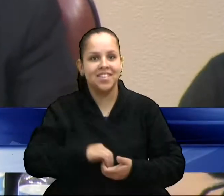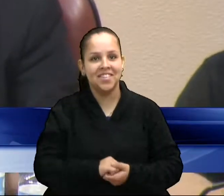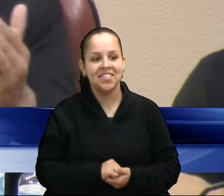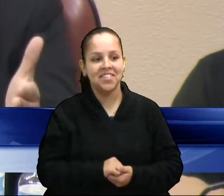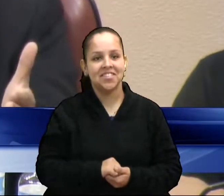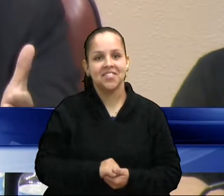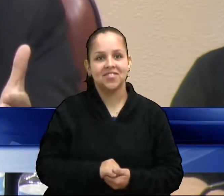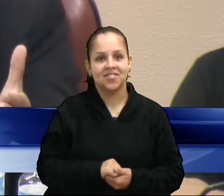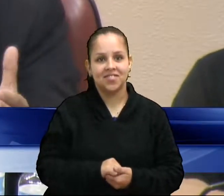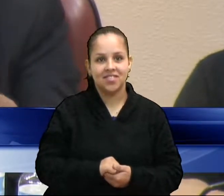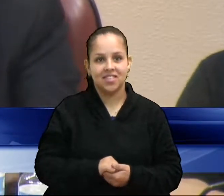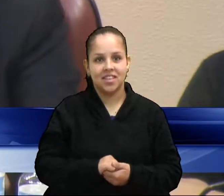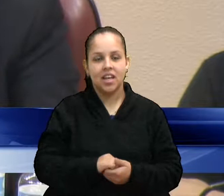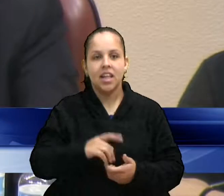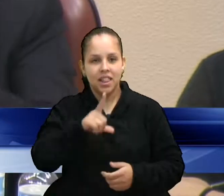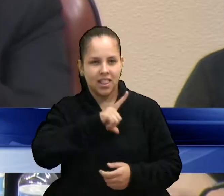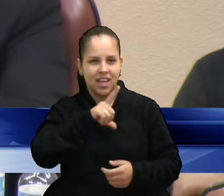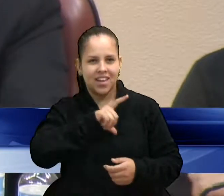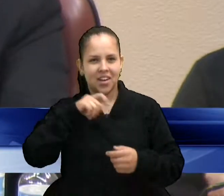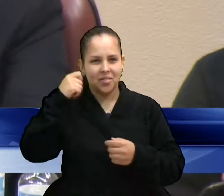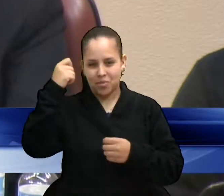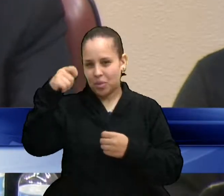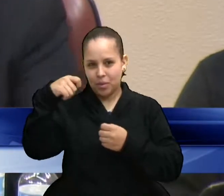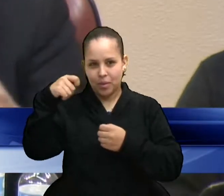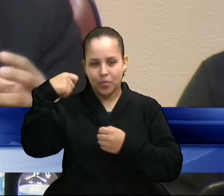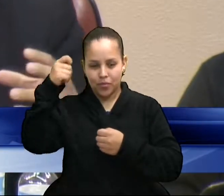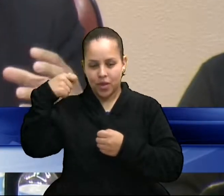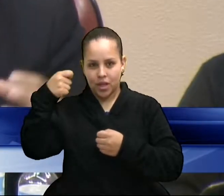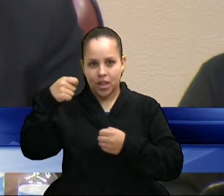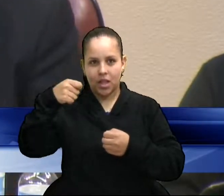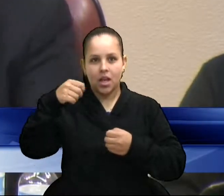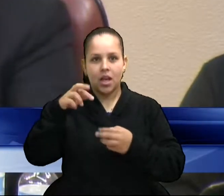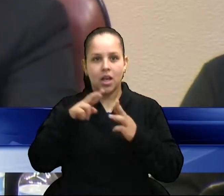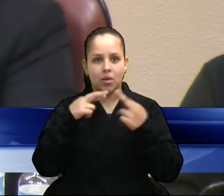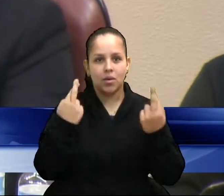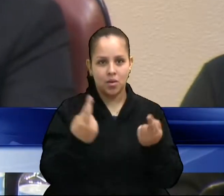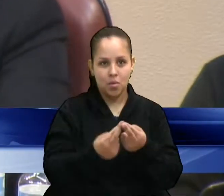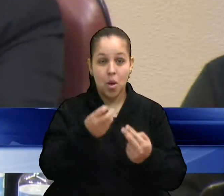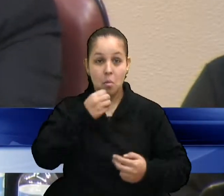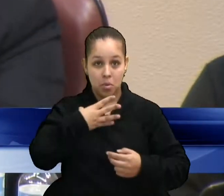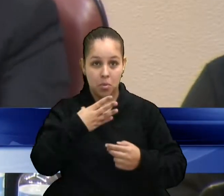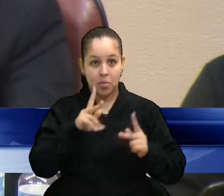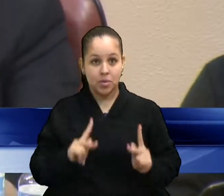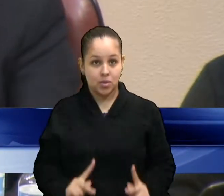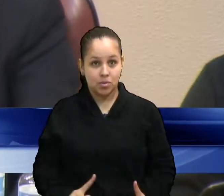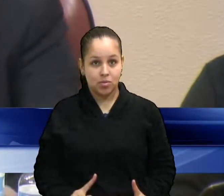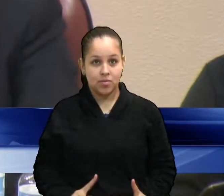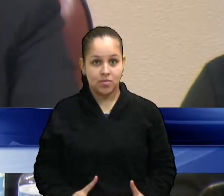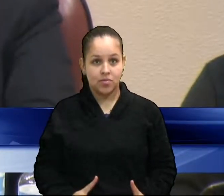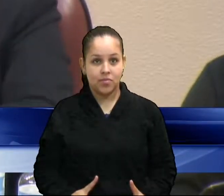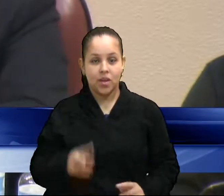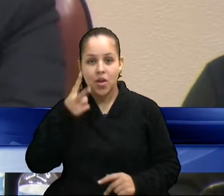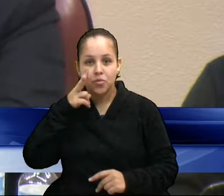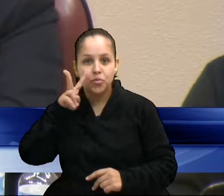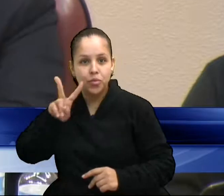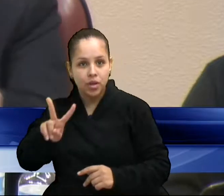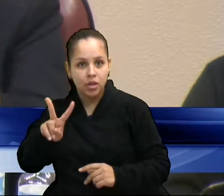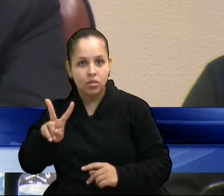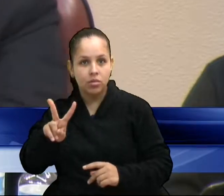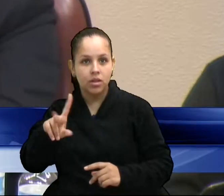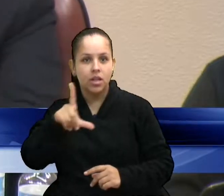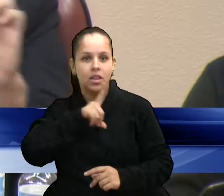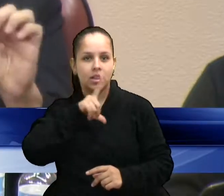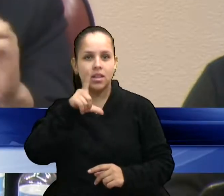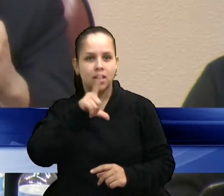e está gravada essa reunião, tá? E é bom resgatar isso para que as pessoas que estão nos assistindo e vocês tenham